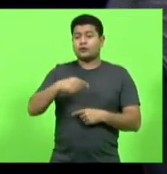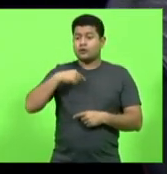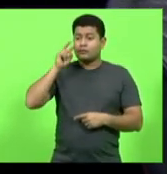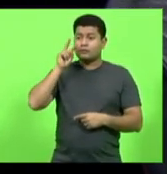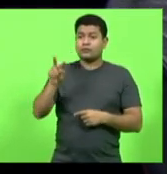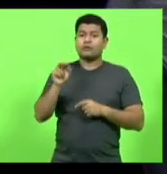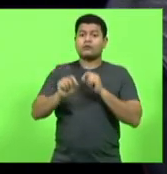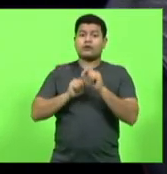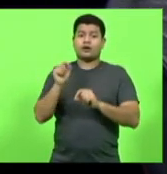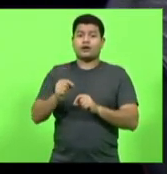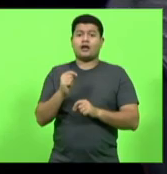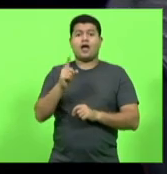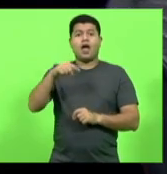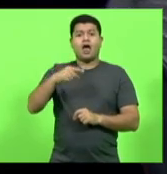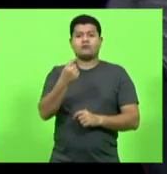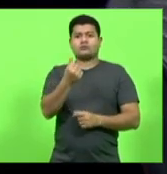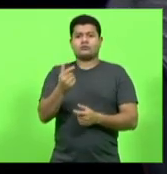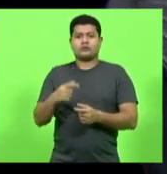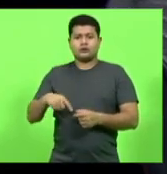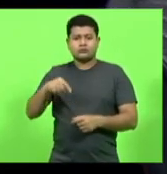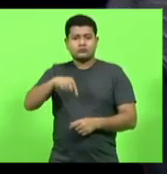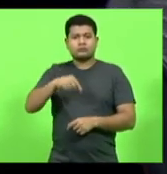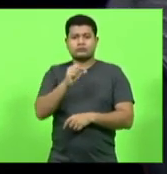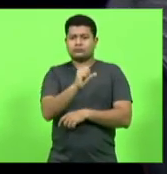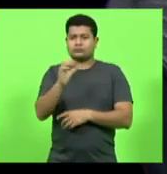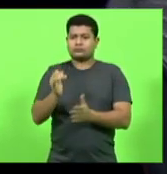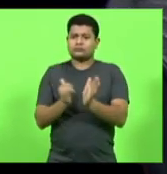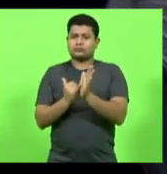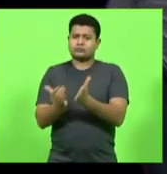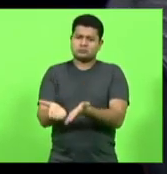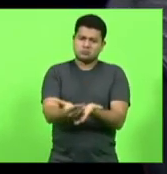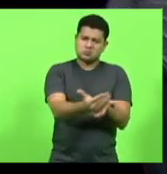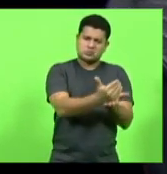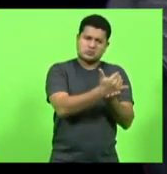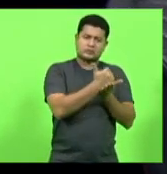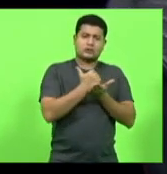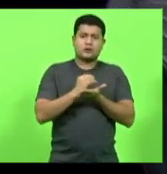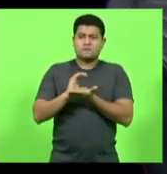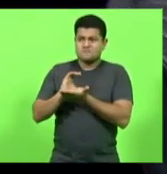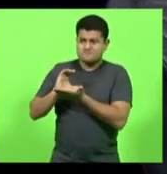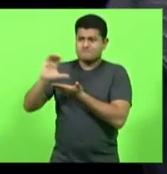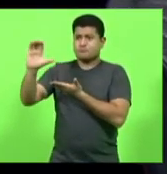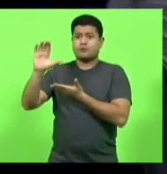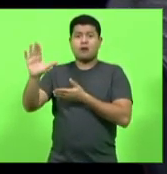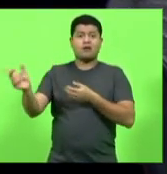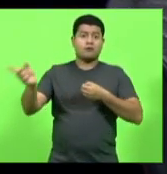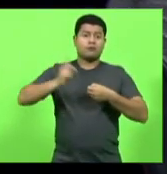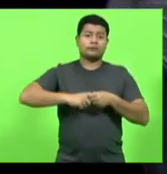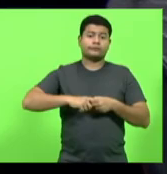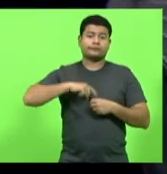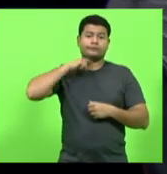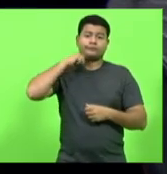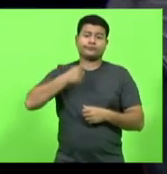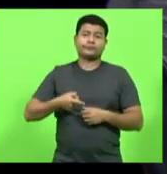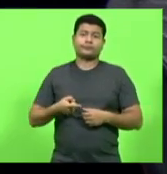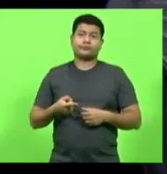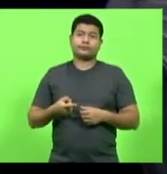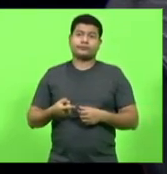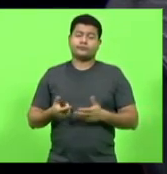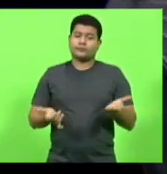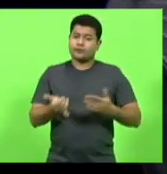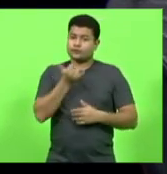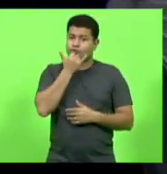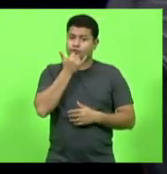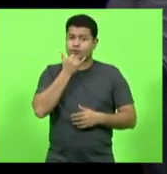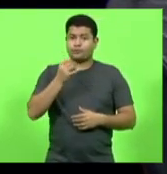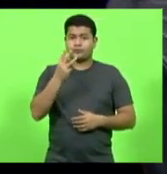o recurso que nós arrecadamos não voltar para o nosso estado. Me perdoem os 3 senadores e os